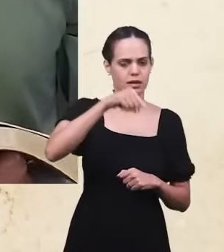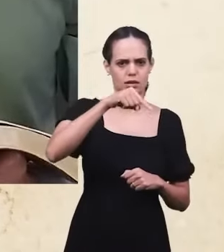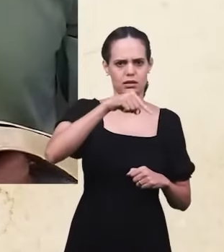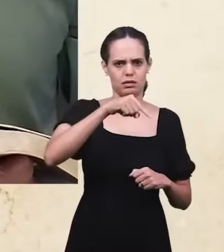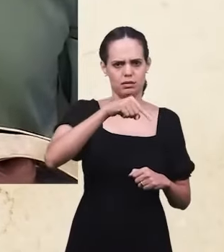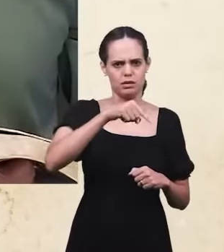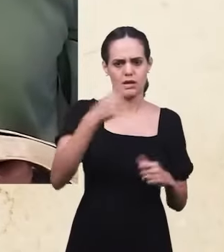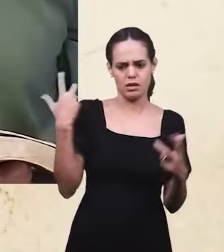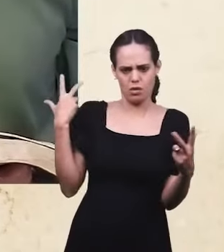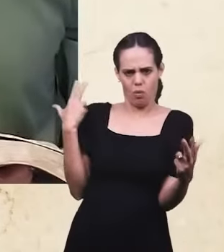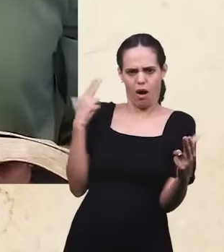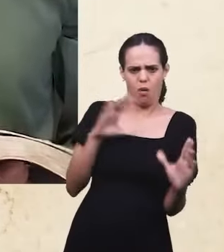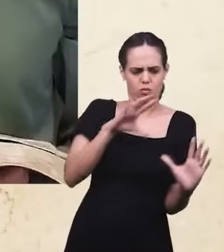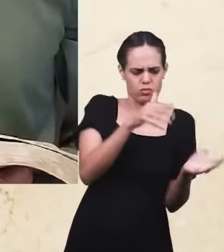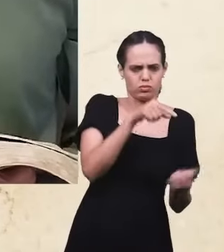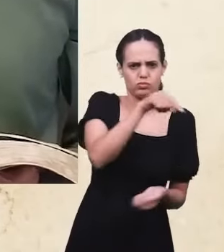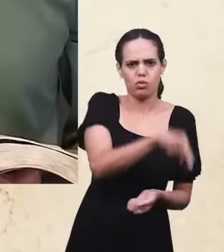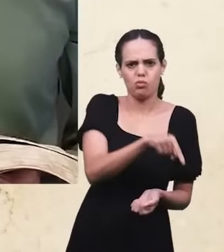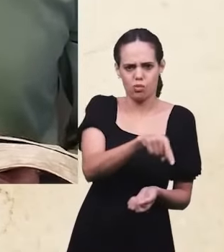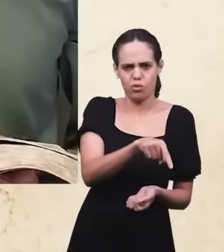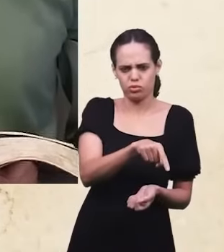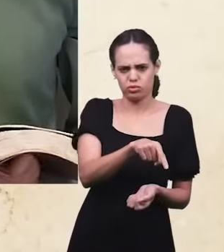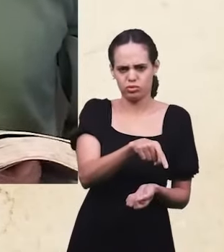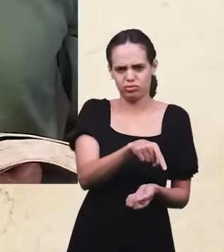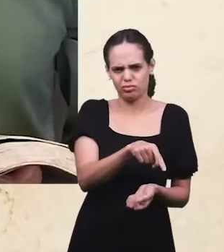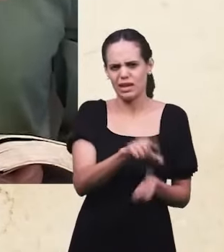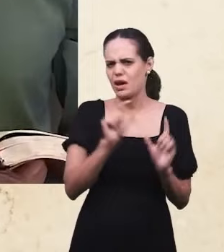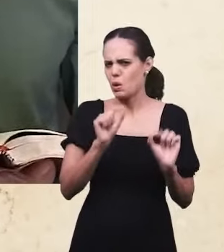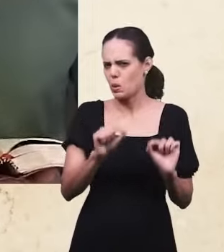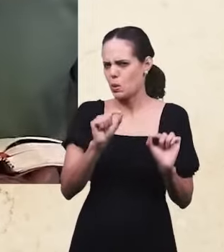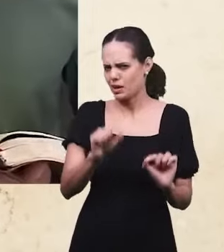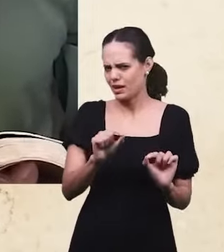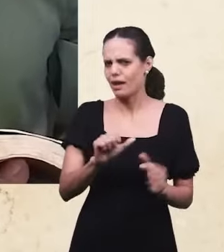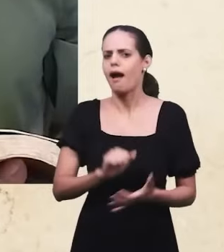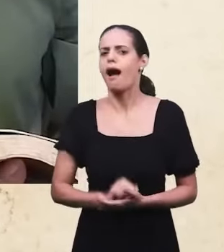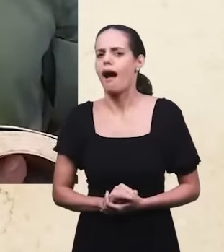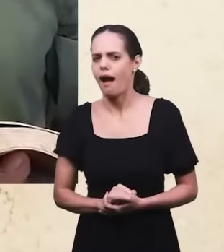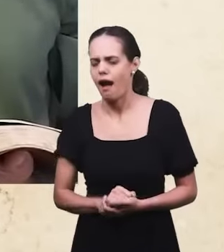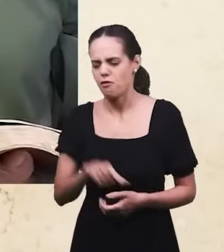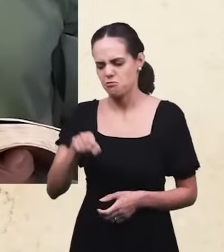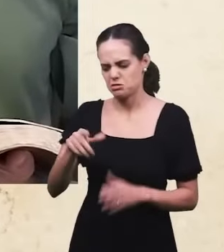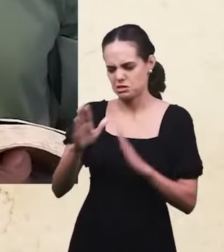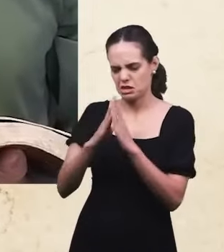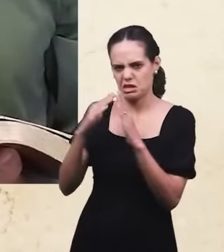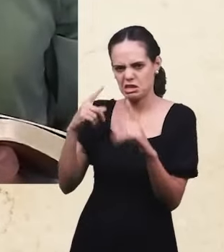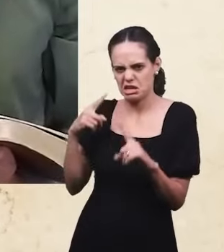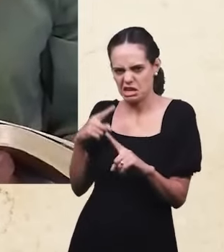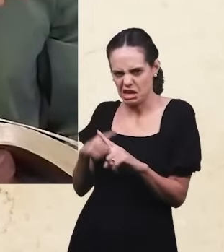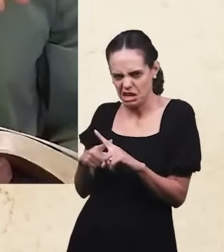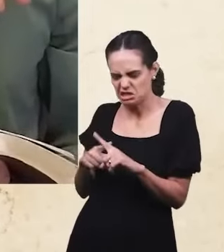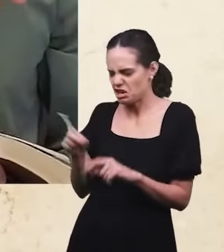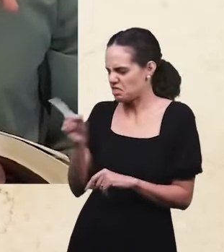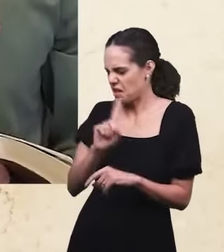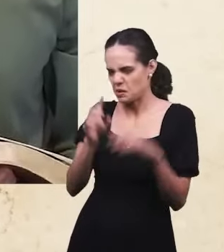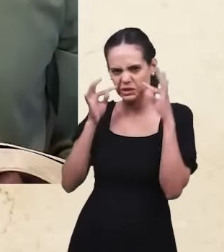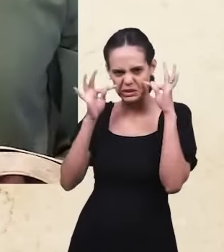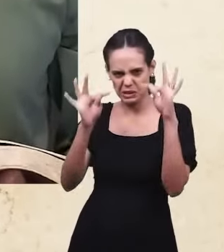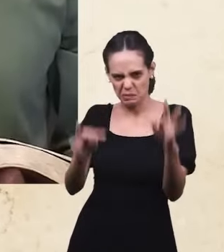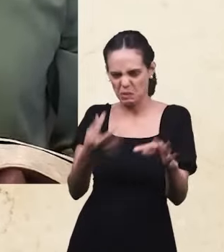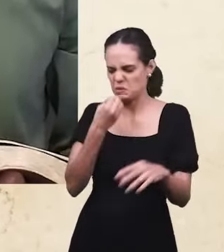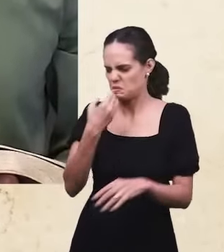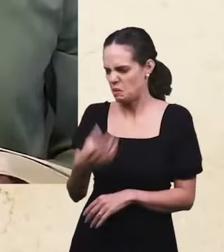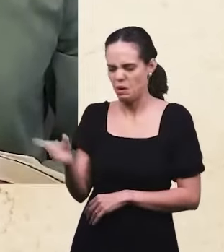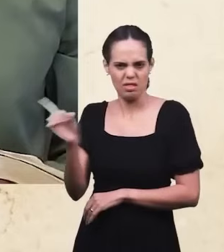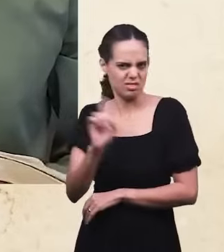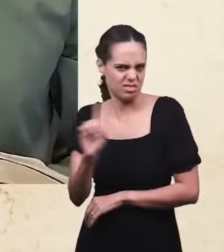quer tirar a identidade do servo do Senhor, do jovem do Senhor. Então, todas as coisas que são colocadas, os banquetes da Babilônia, que hoje são servidos,